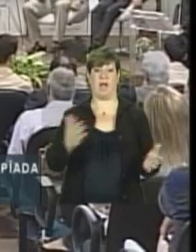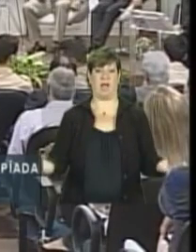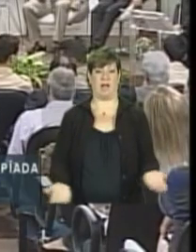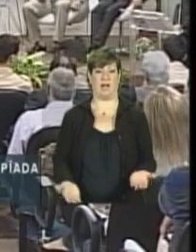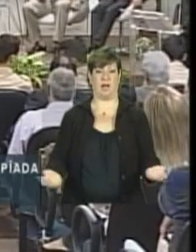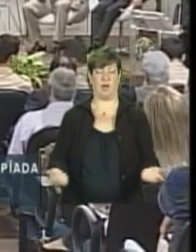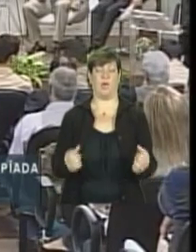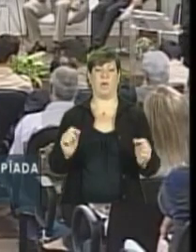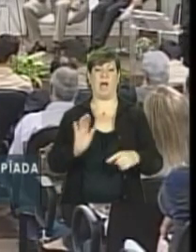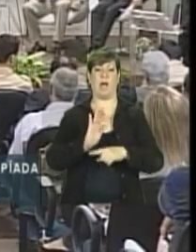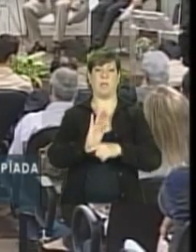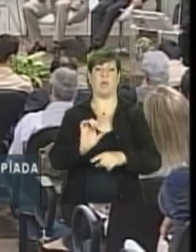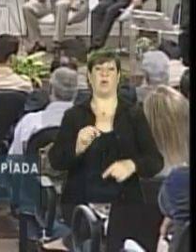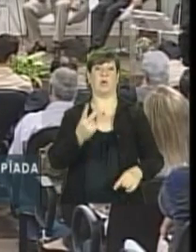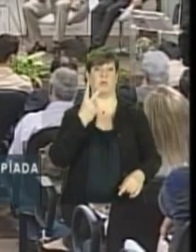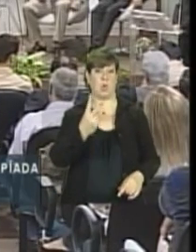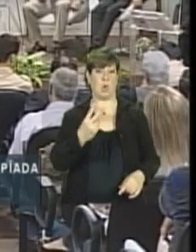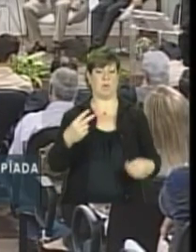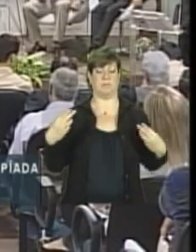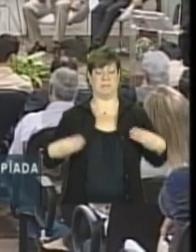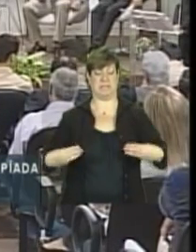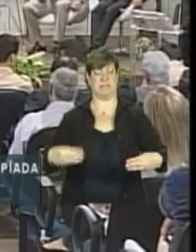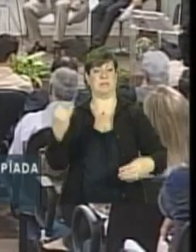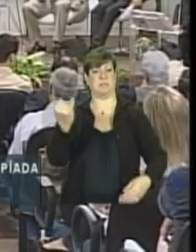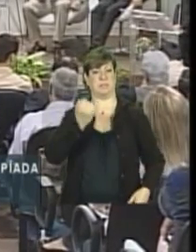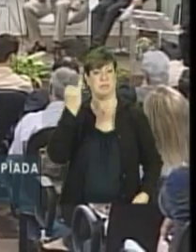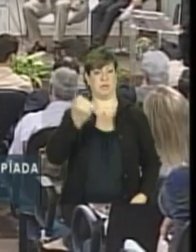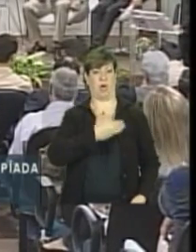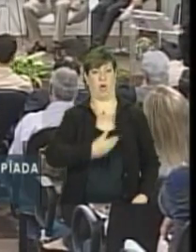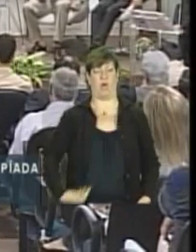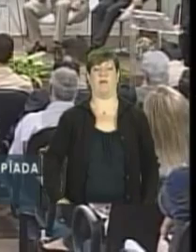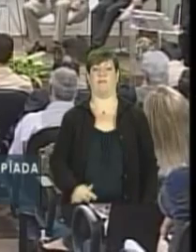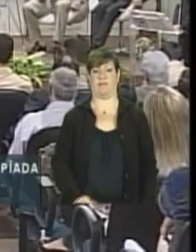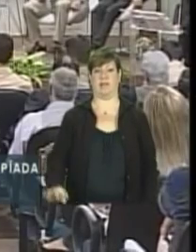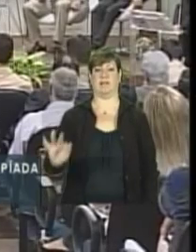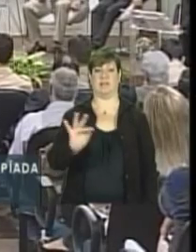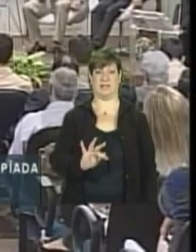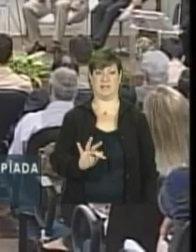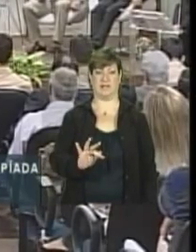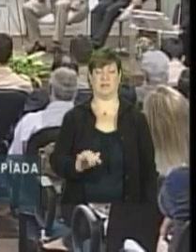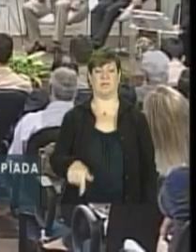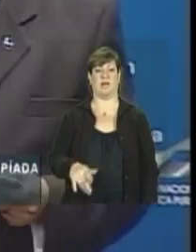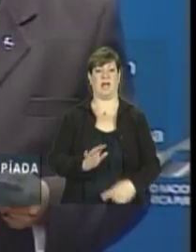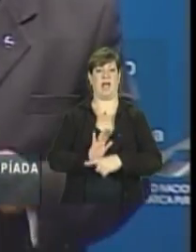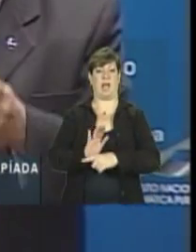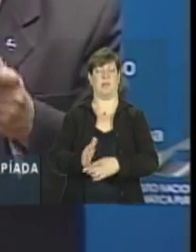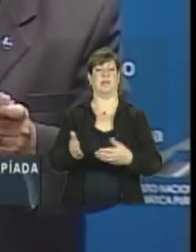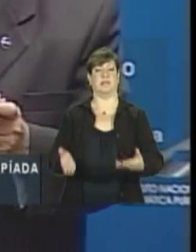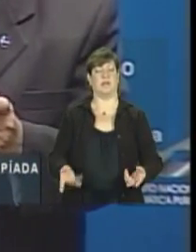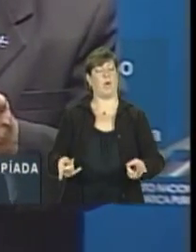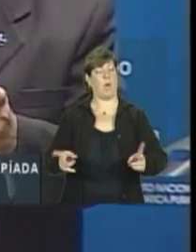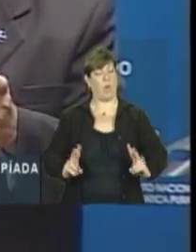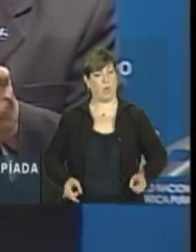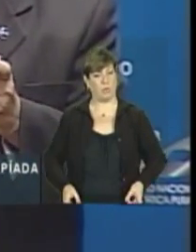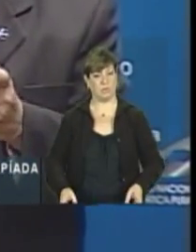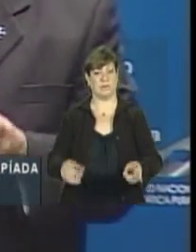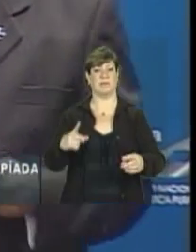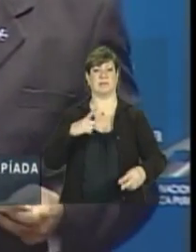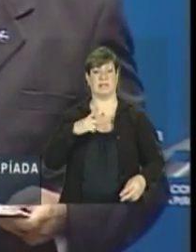o apoio de dois ministérios importantes do governo federal no apoio dessa iniciativa. Continuem